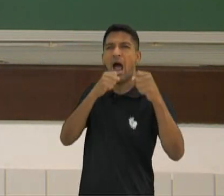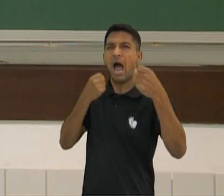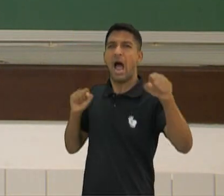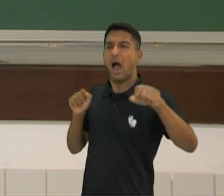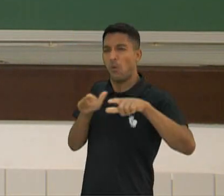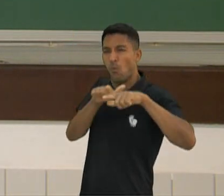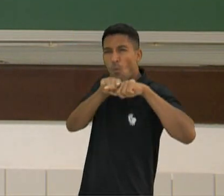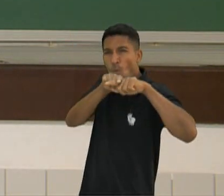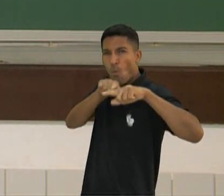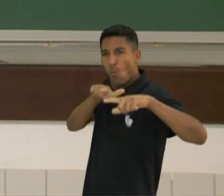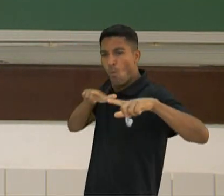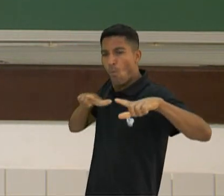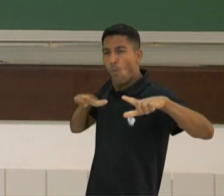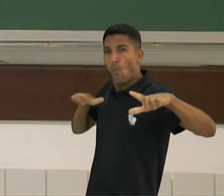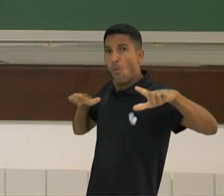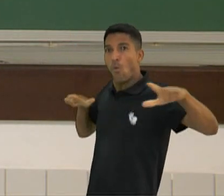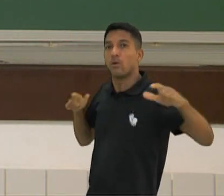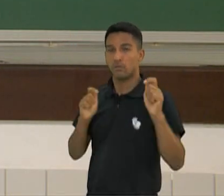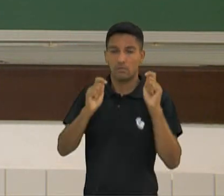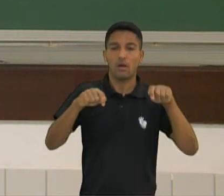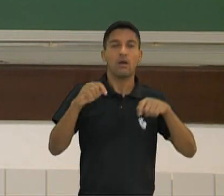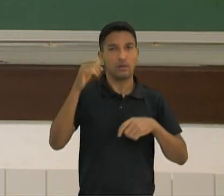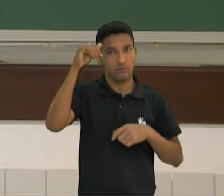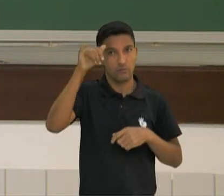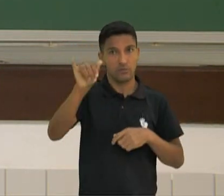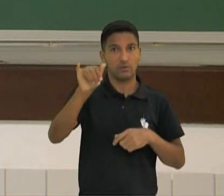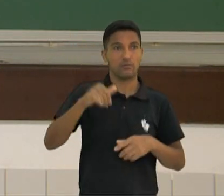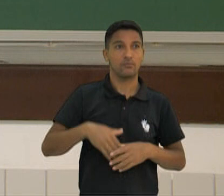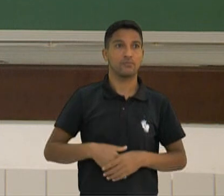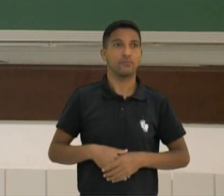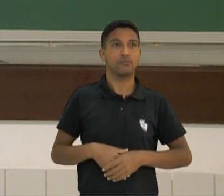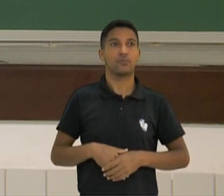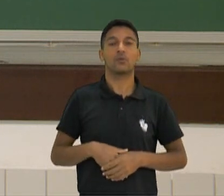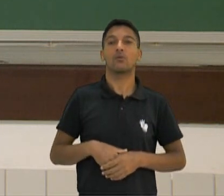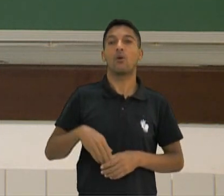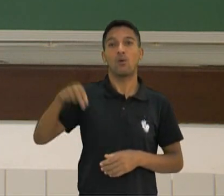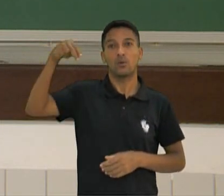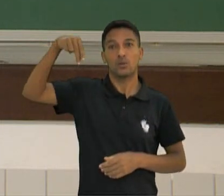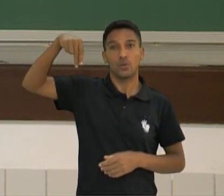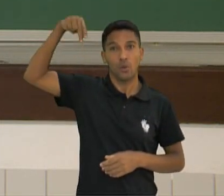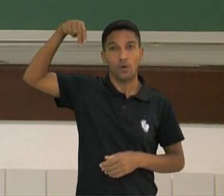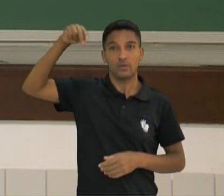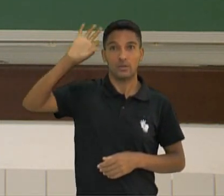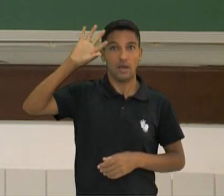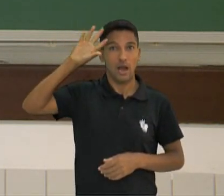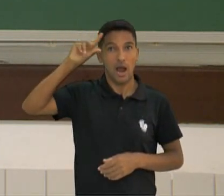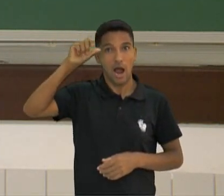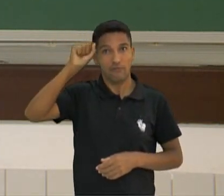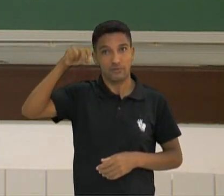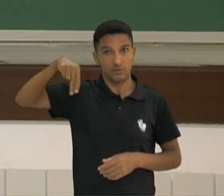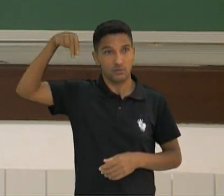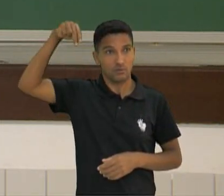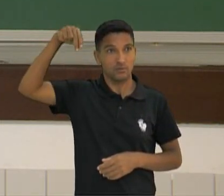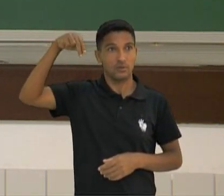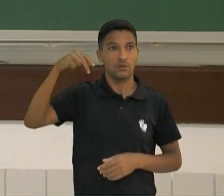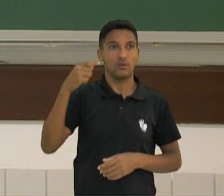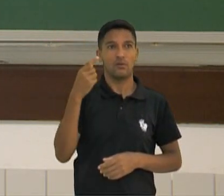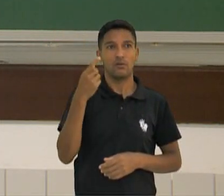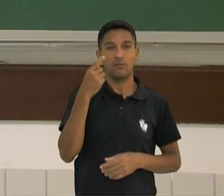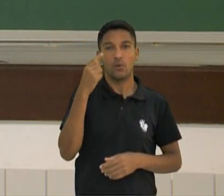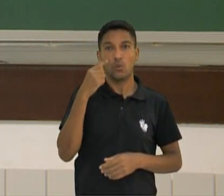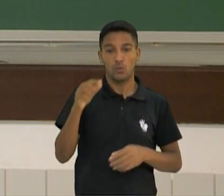Nesta região, nós temos o norte do continente africano, onde uma gigantesca linha verde